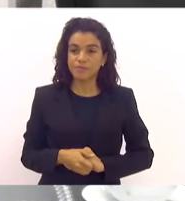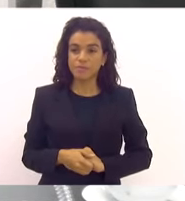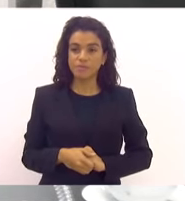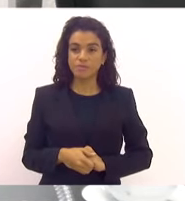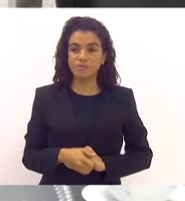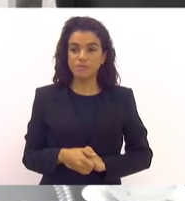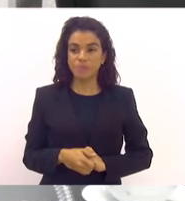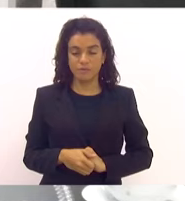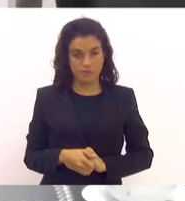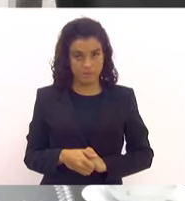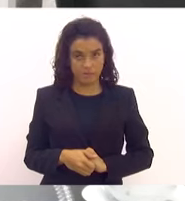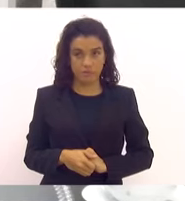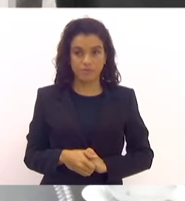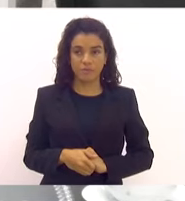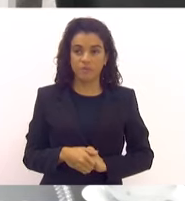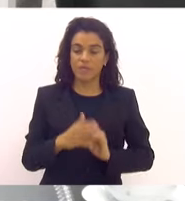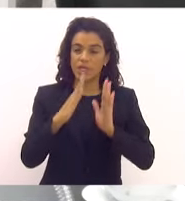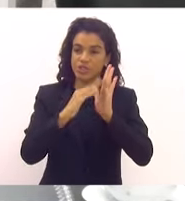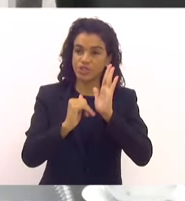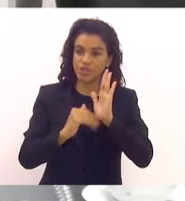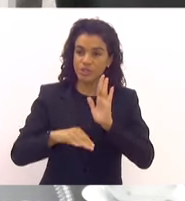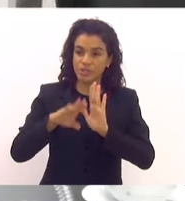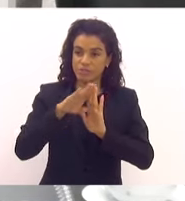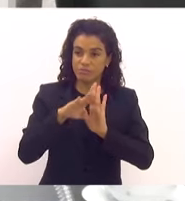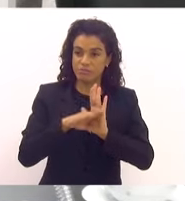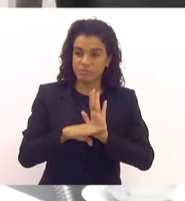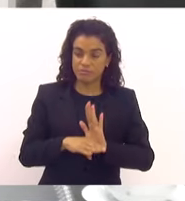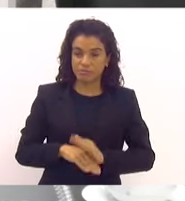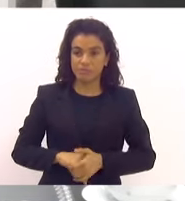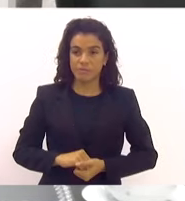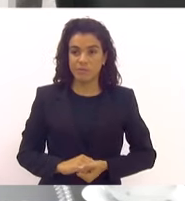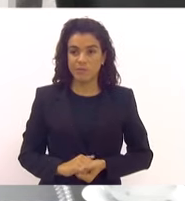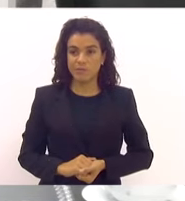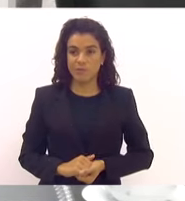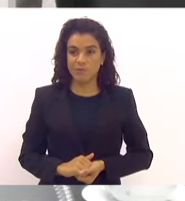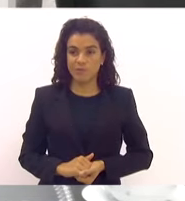Miranda. 41 e 50 a pedido do deputado Luiz Paulo.